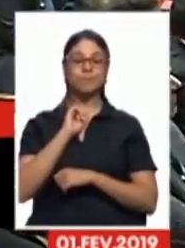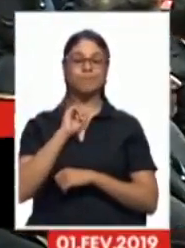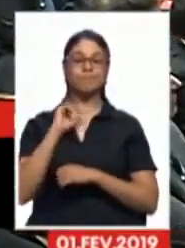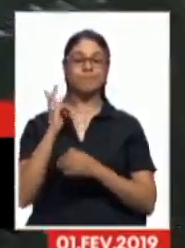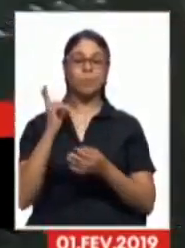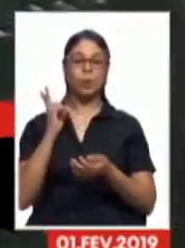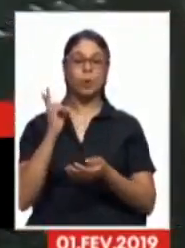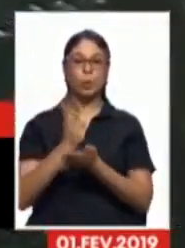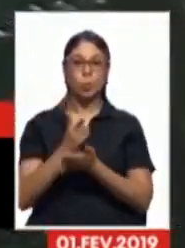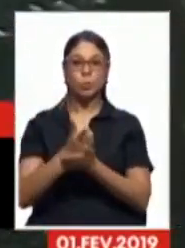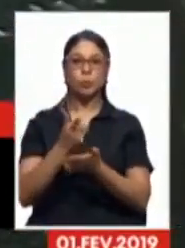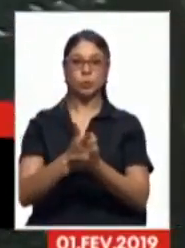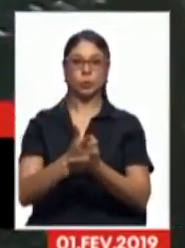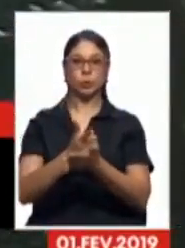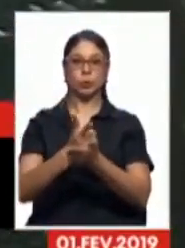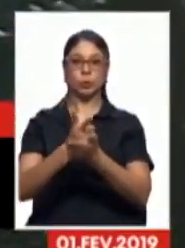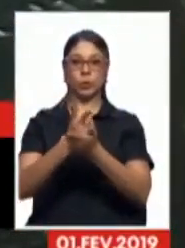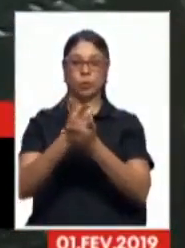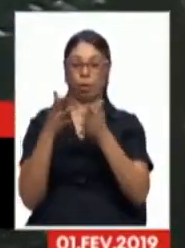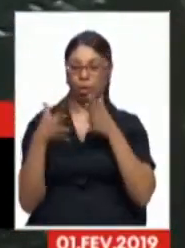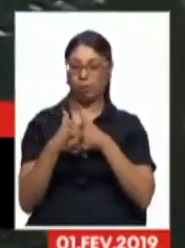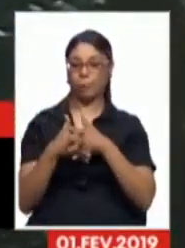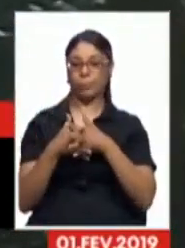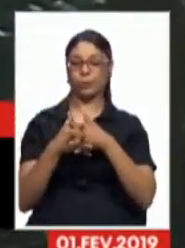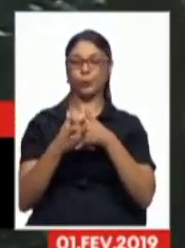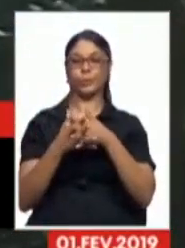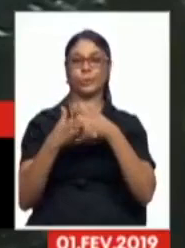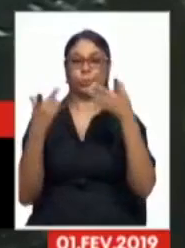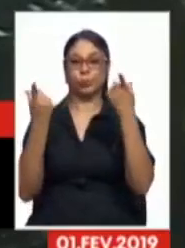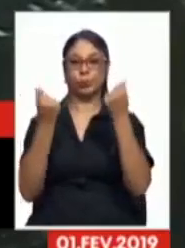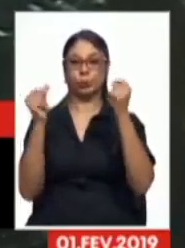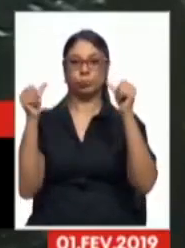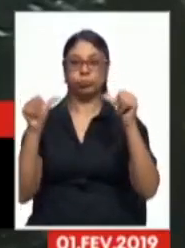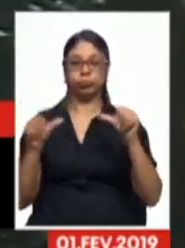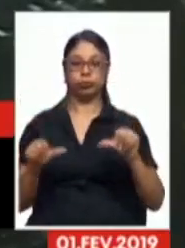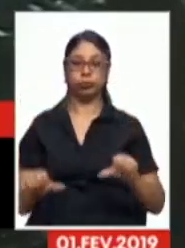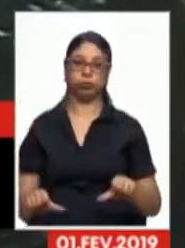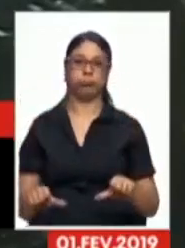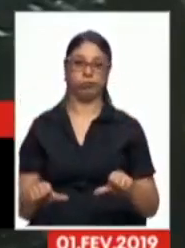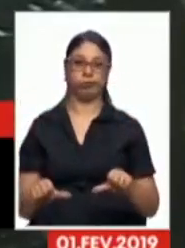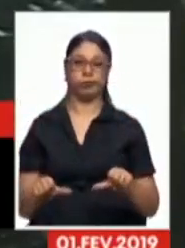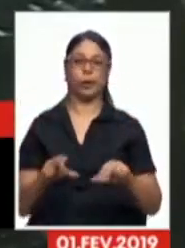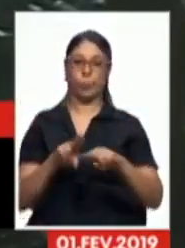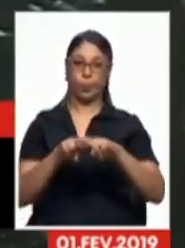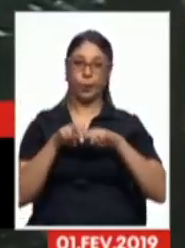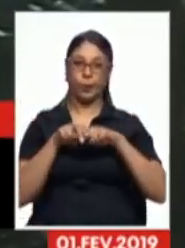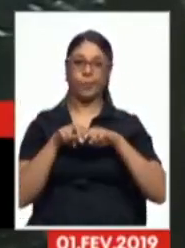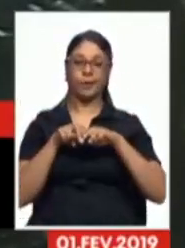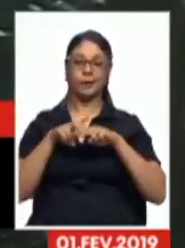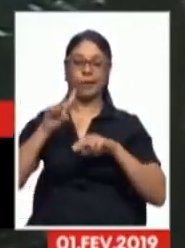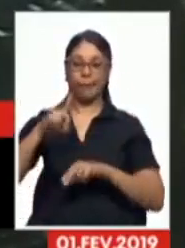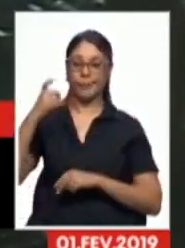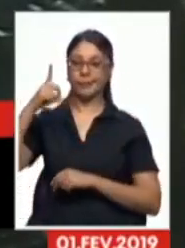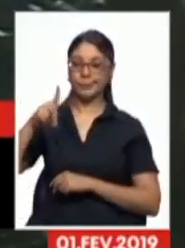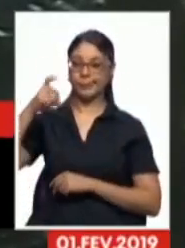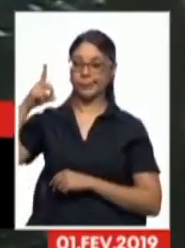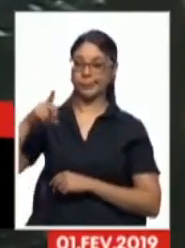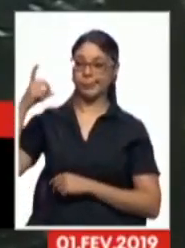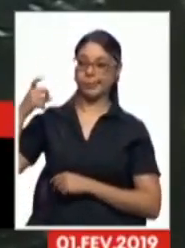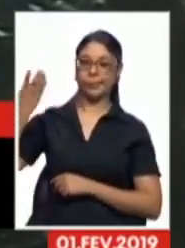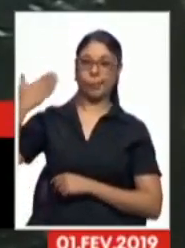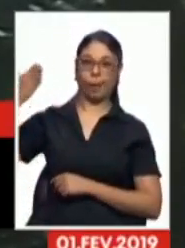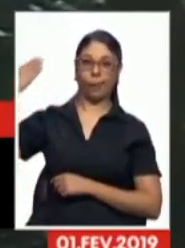calamidade financeira que hoje se encontra, proveniente das ações que os ex-governantes